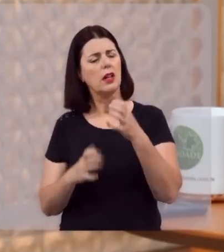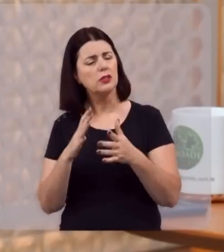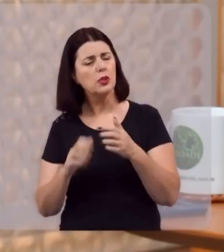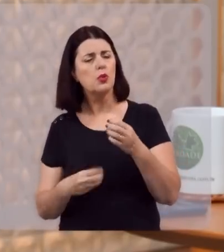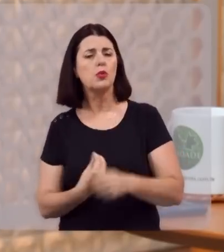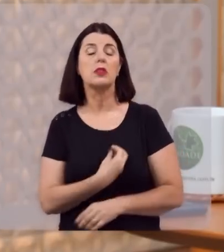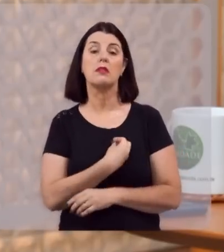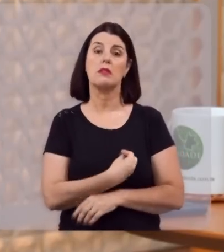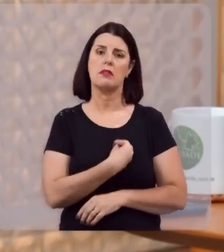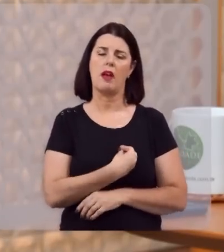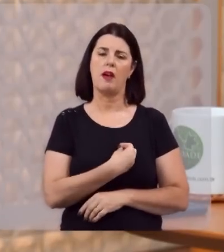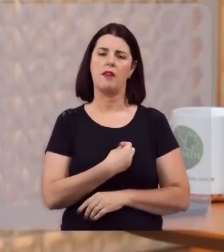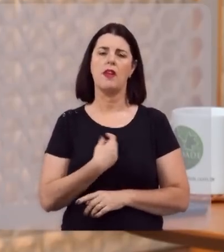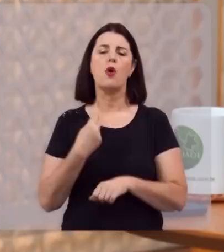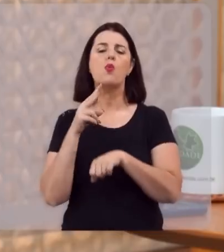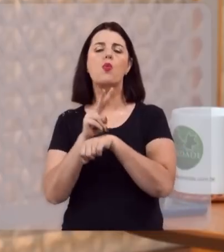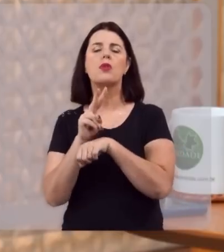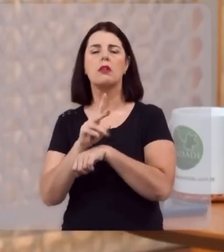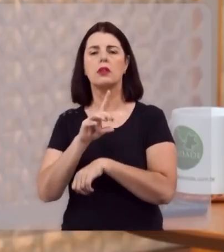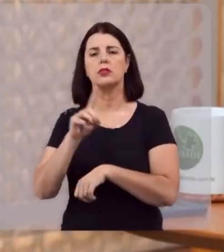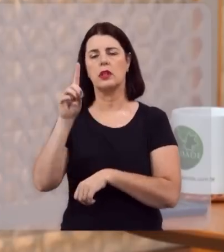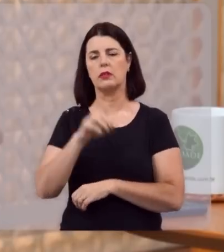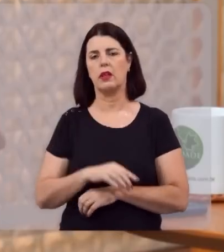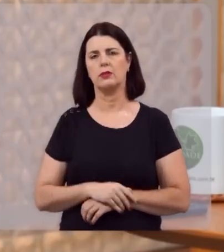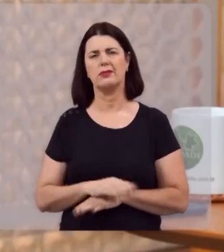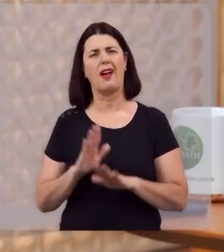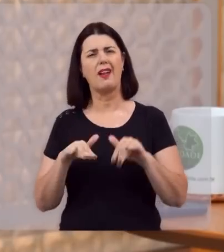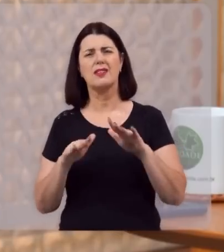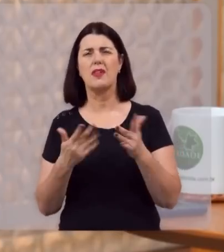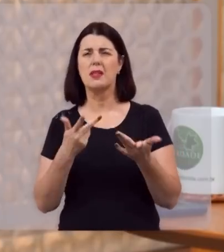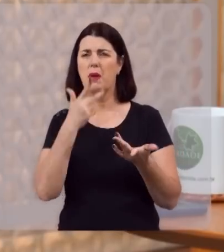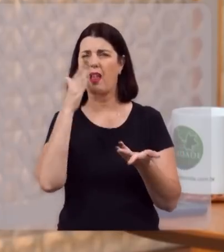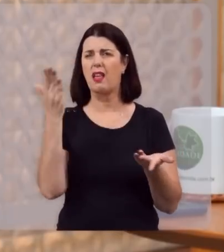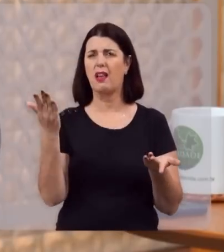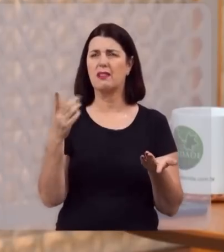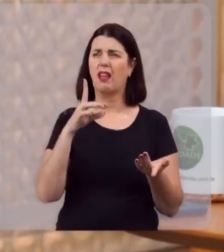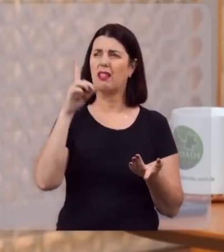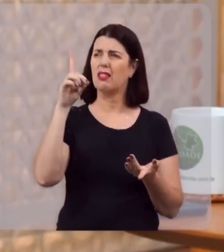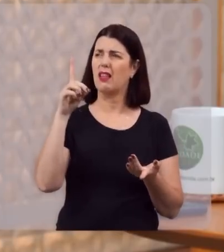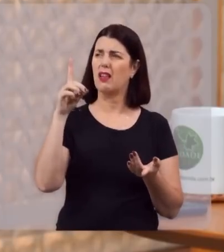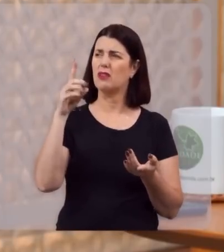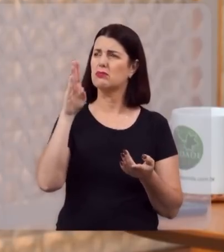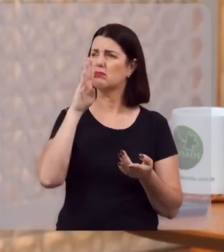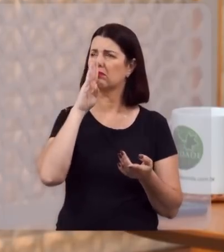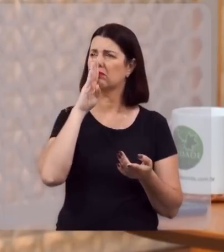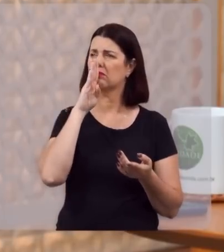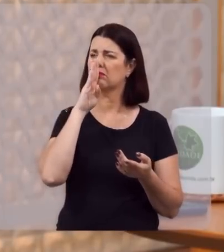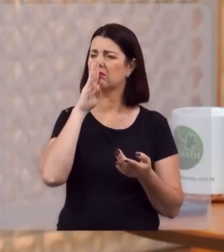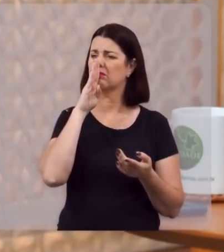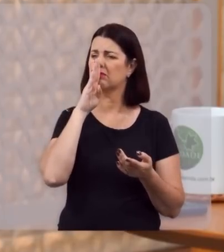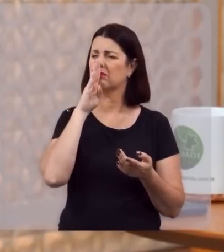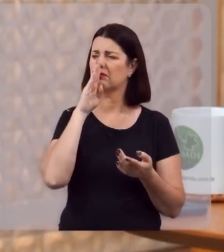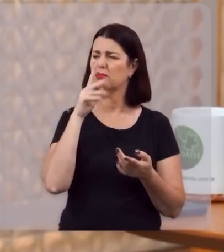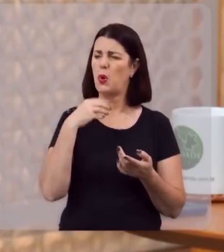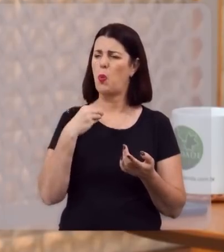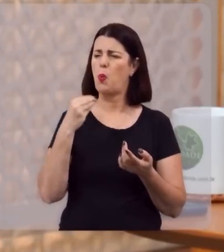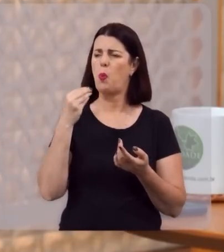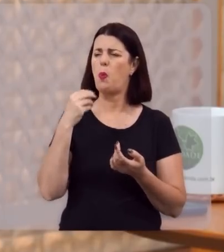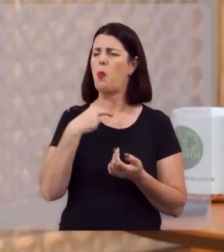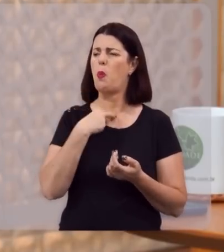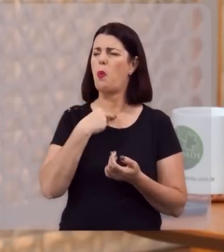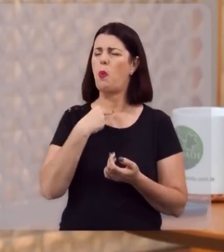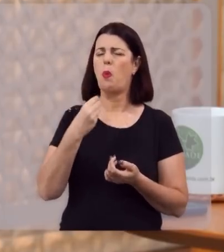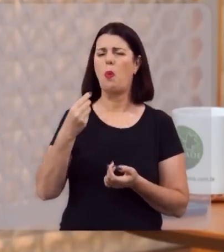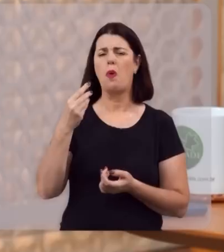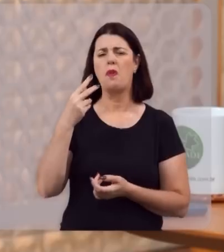por conta dessas lutas da vida é esse cuidado de Deus às vezes para elas Deus está em silêncio elas não